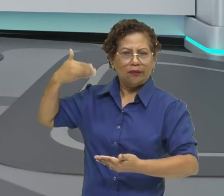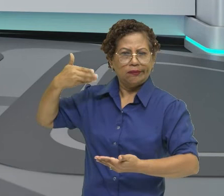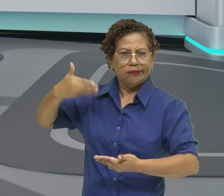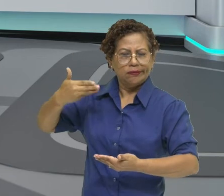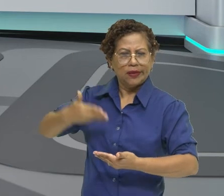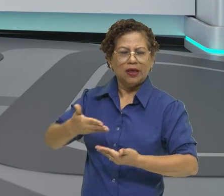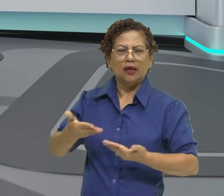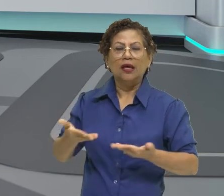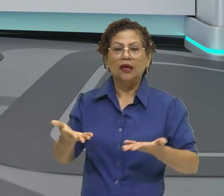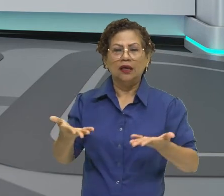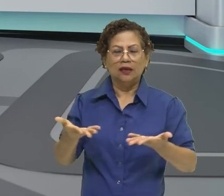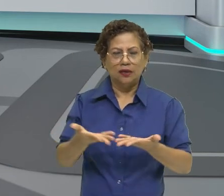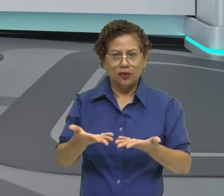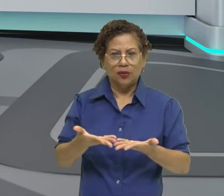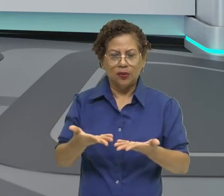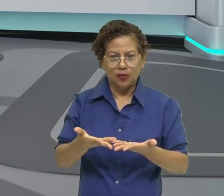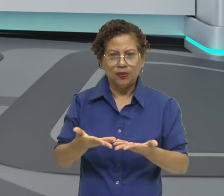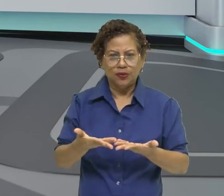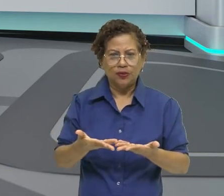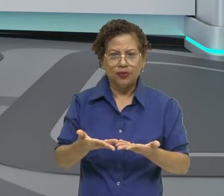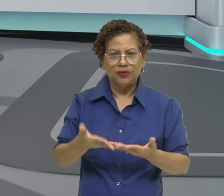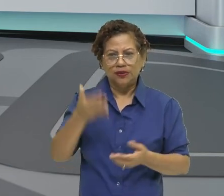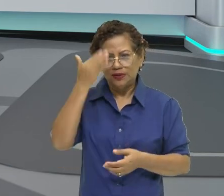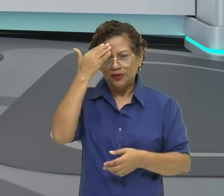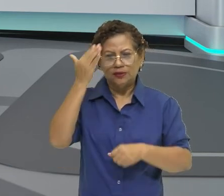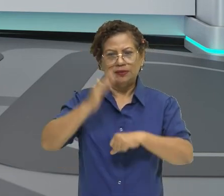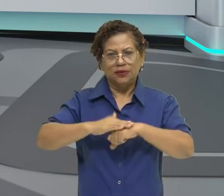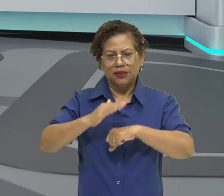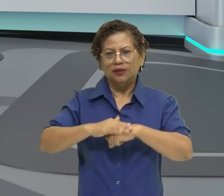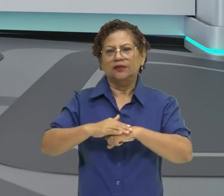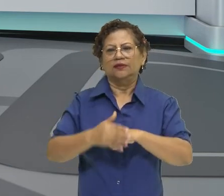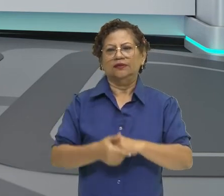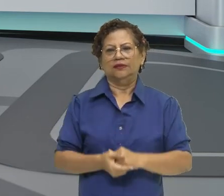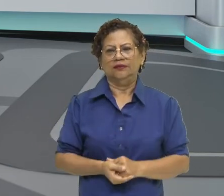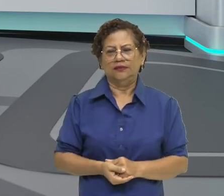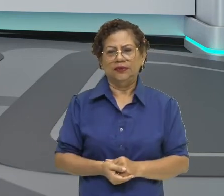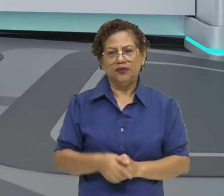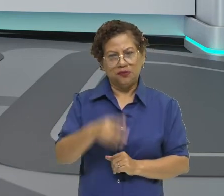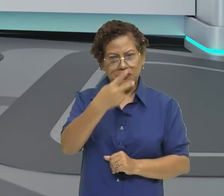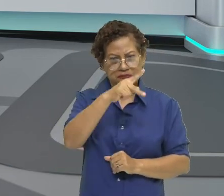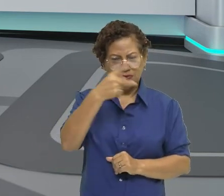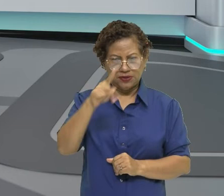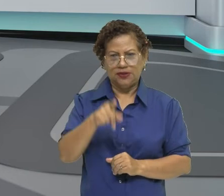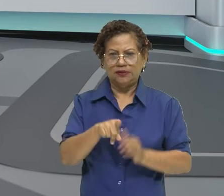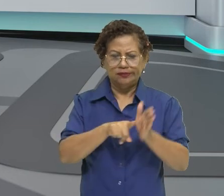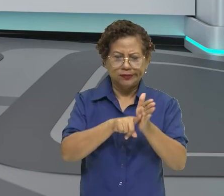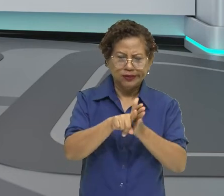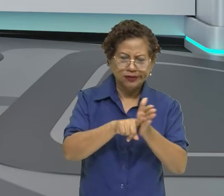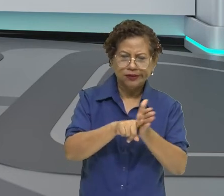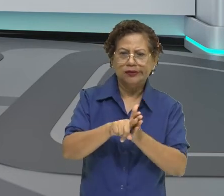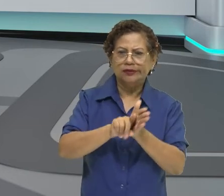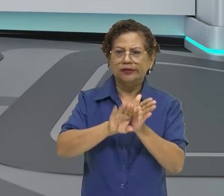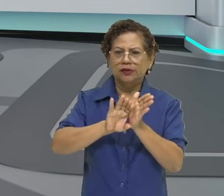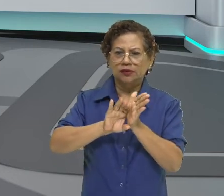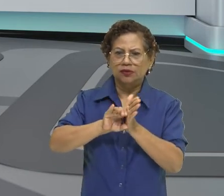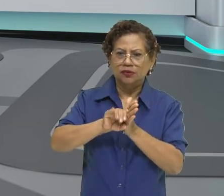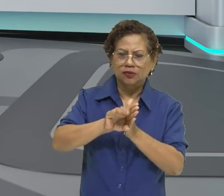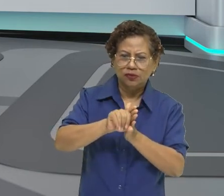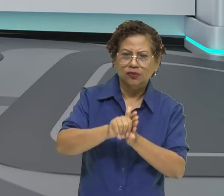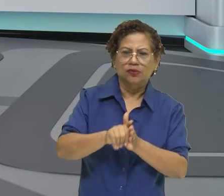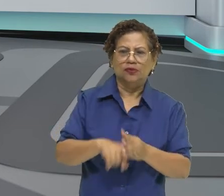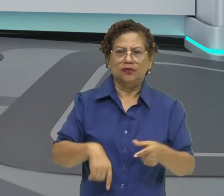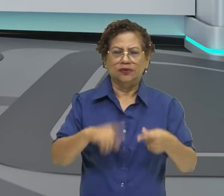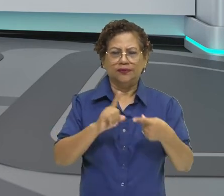sofre, né? Recebe os resultados disso. Então, dá um Google, pesquisa um pouco mais sobre a arte egípcia, sobre a arte